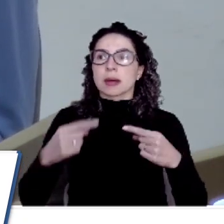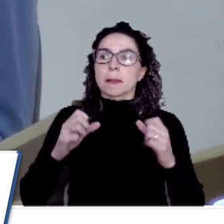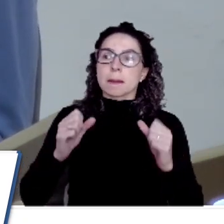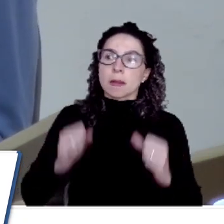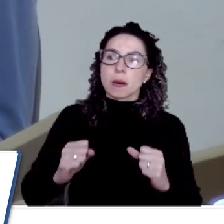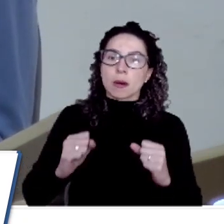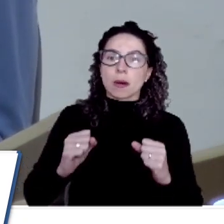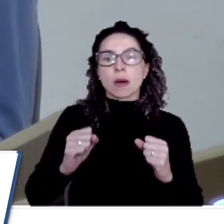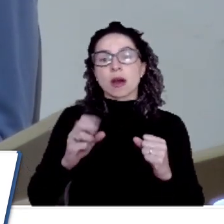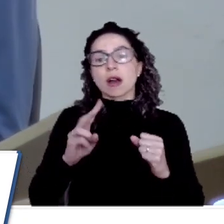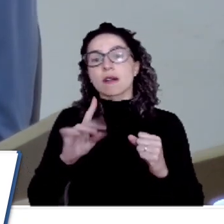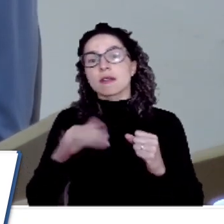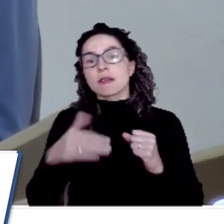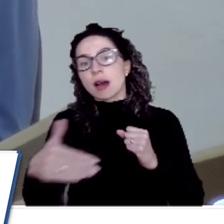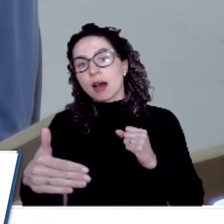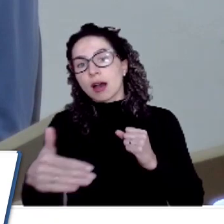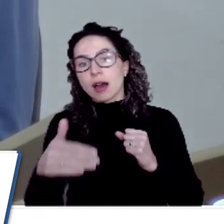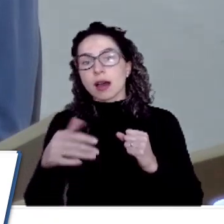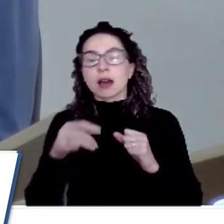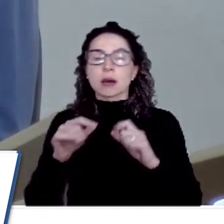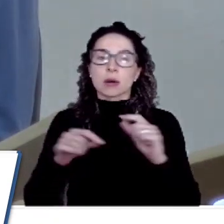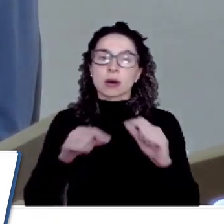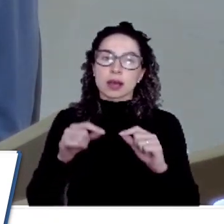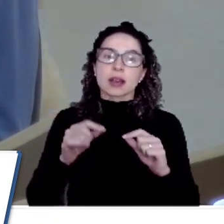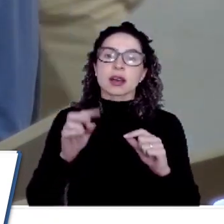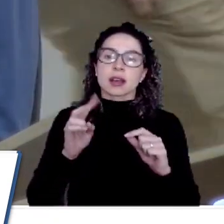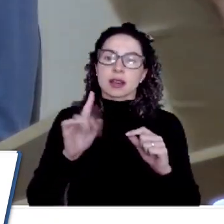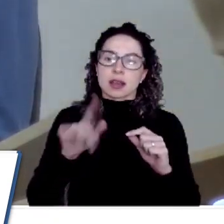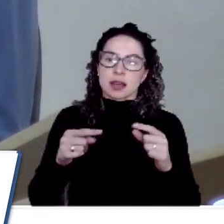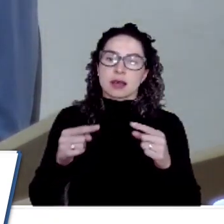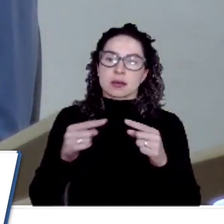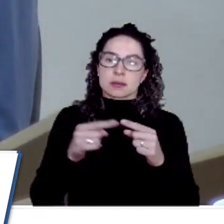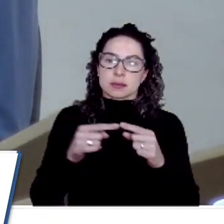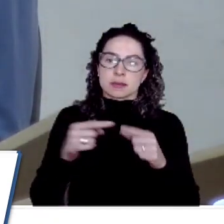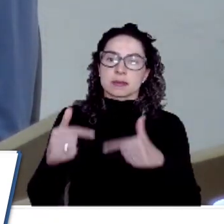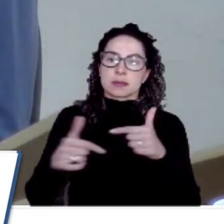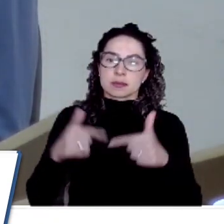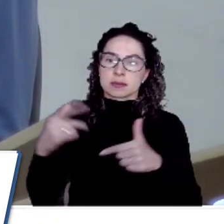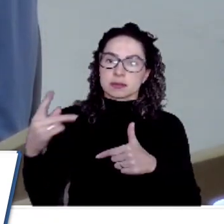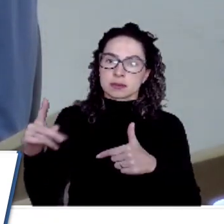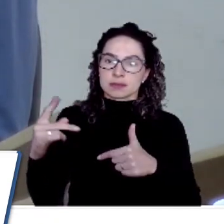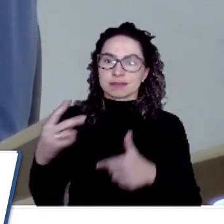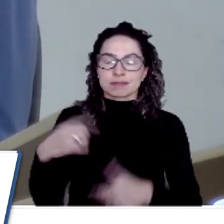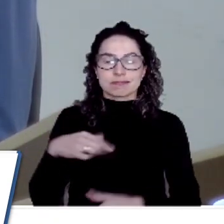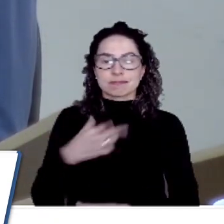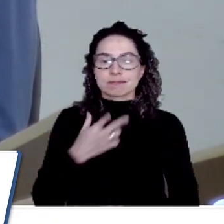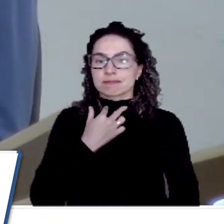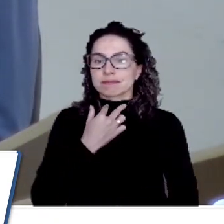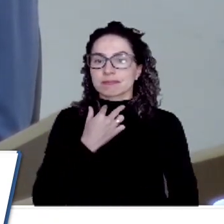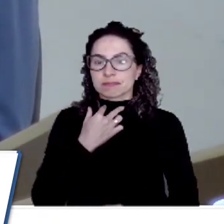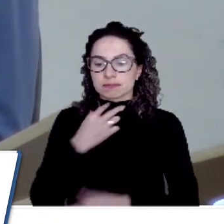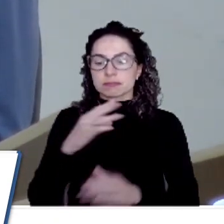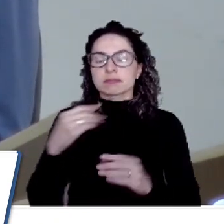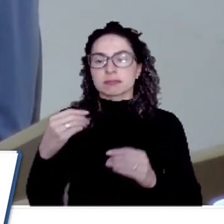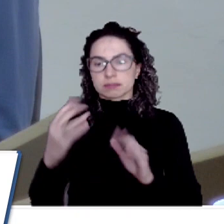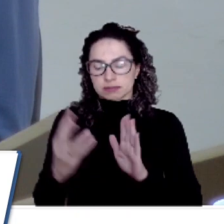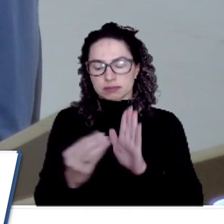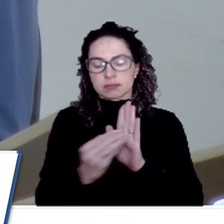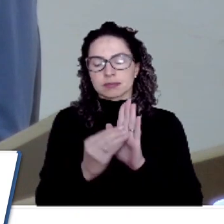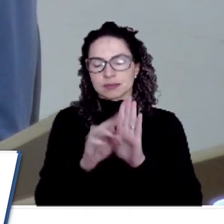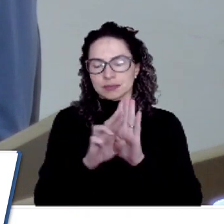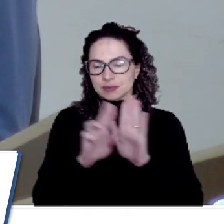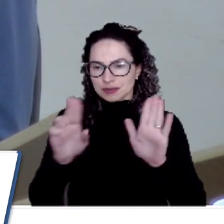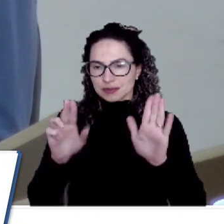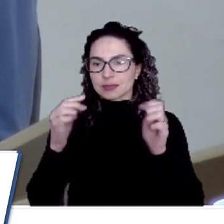feito, do que será feito lá, isso passa pelo trabalho deles e a gente não pode deixar de citar isso. E